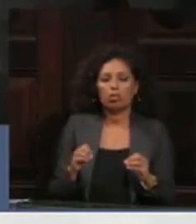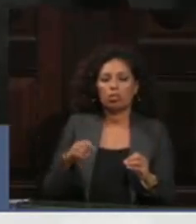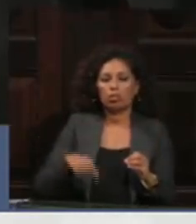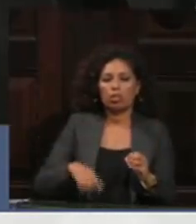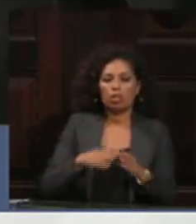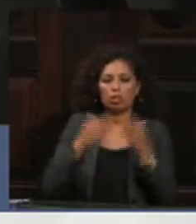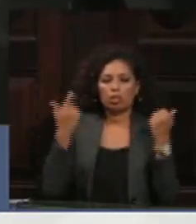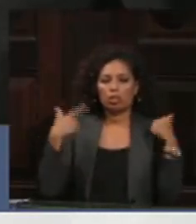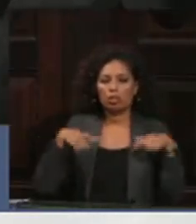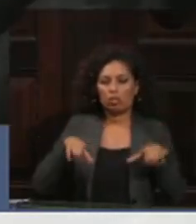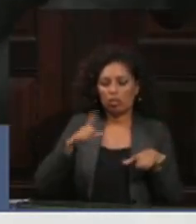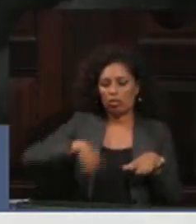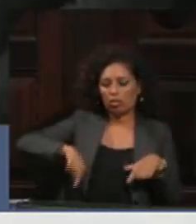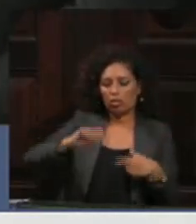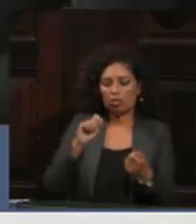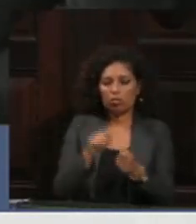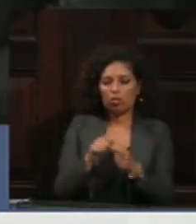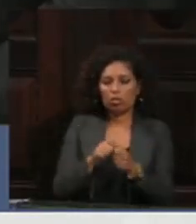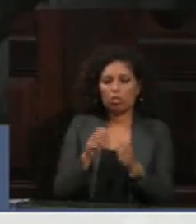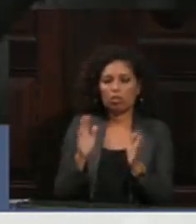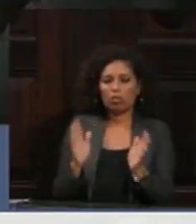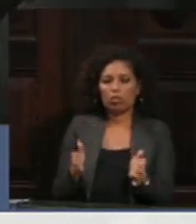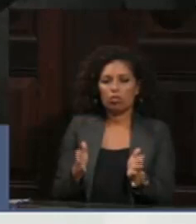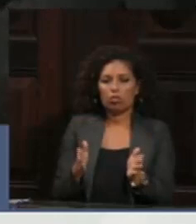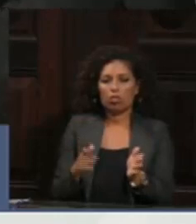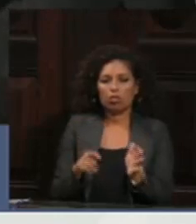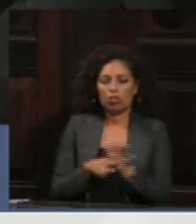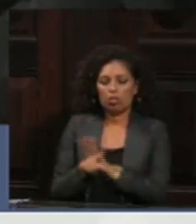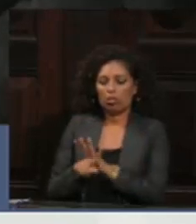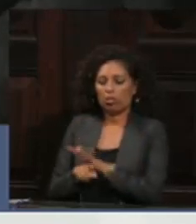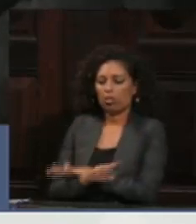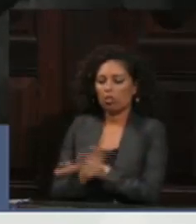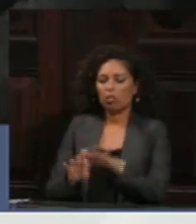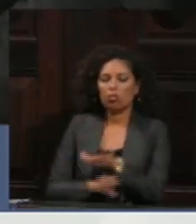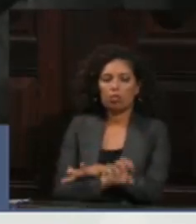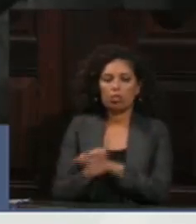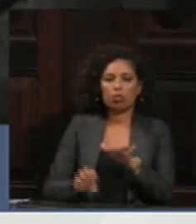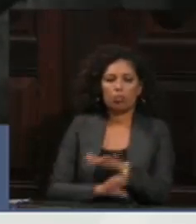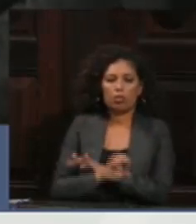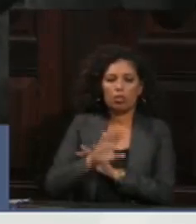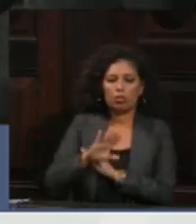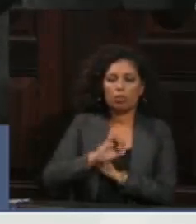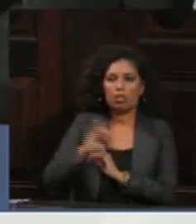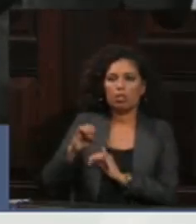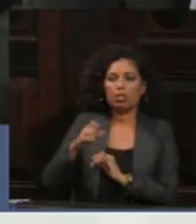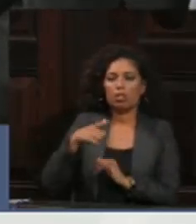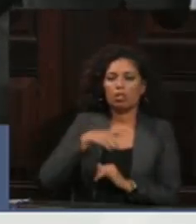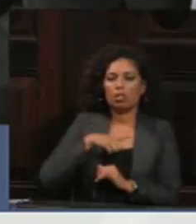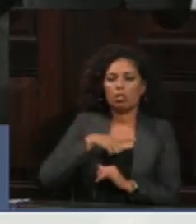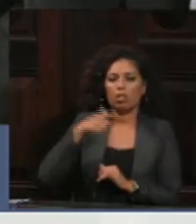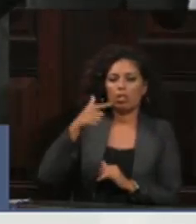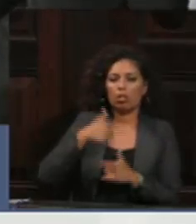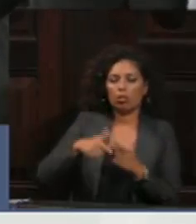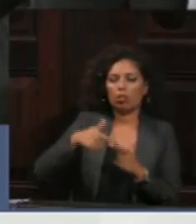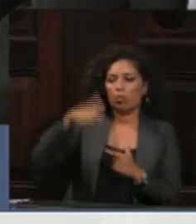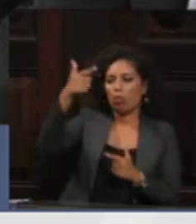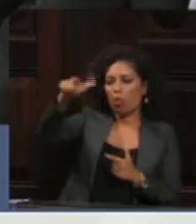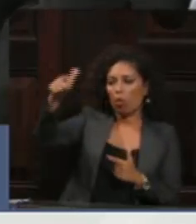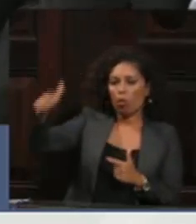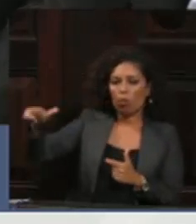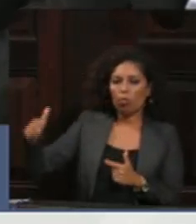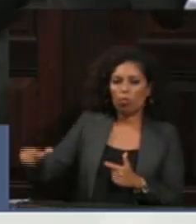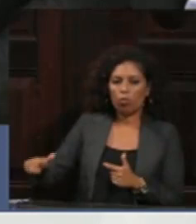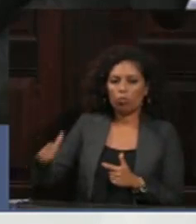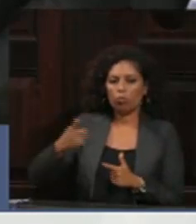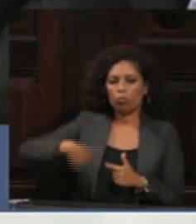Alerj está sendo cumprido, inclusive de fiscalizar a empresa. Agora, se está tendo um outro problema, é a gente trabalhar para resolver, mas